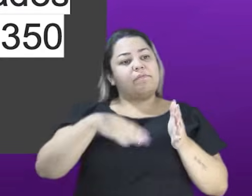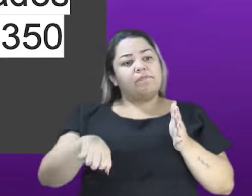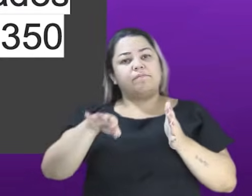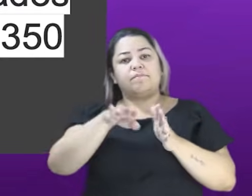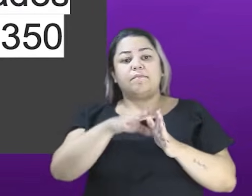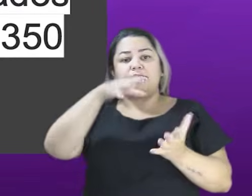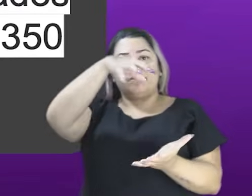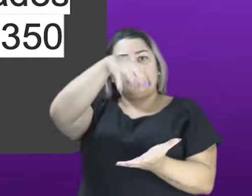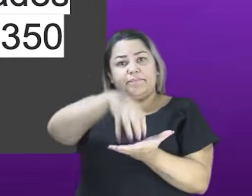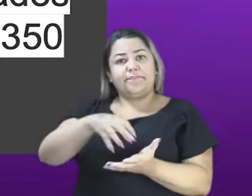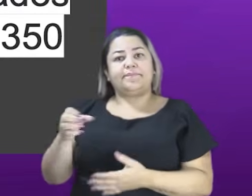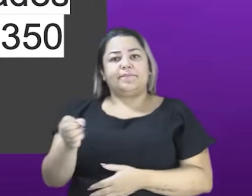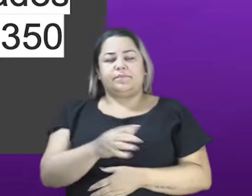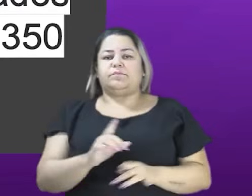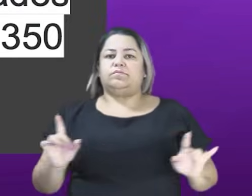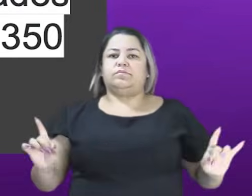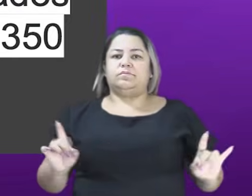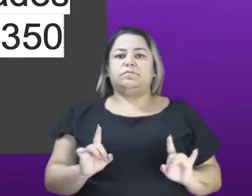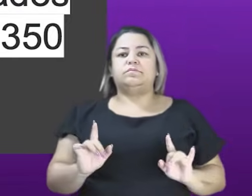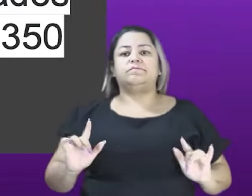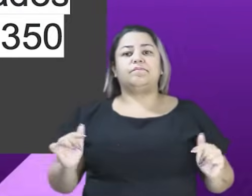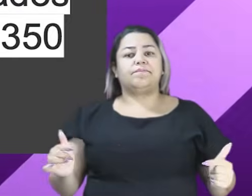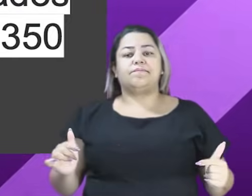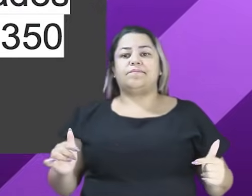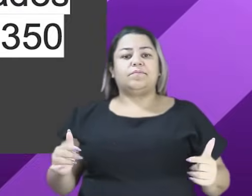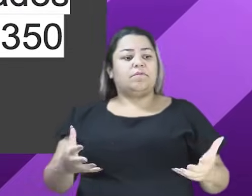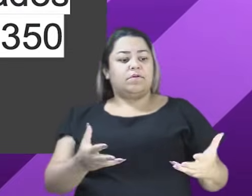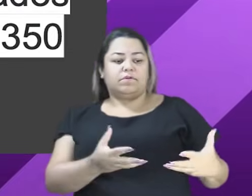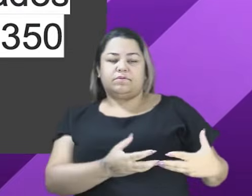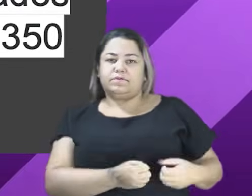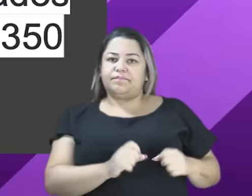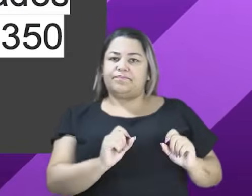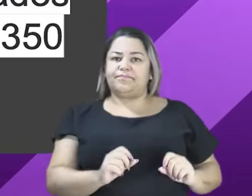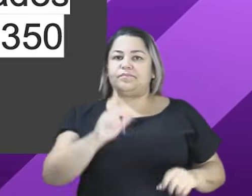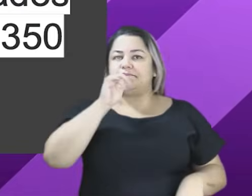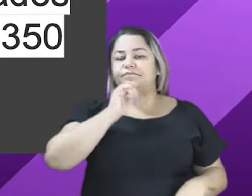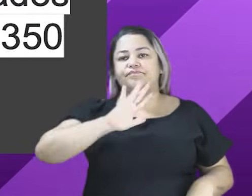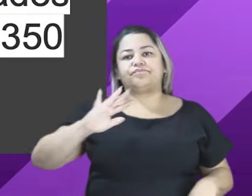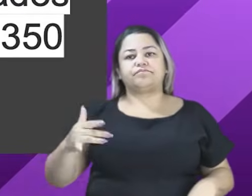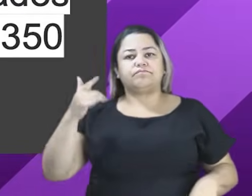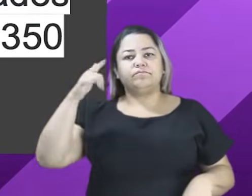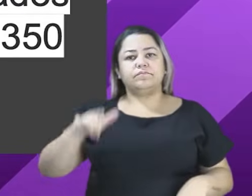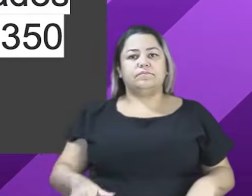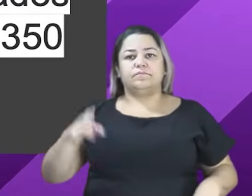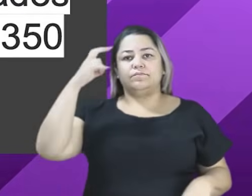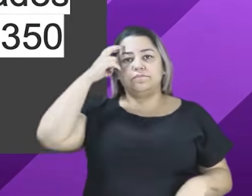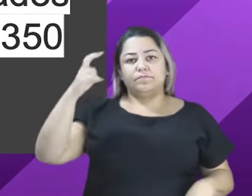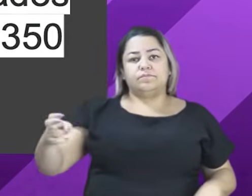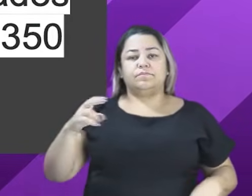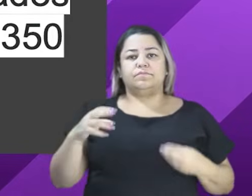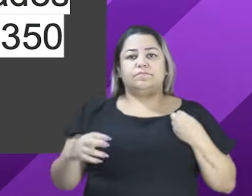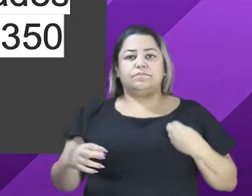novo território também não é o lugar de acolhimento, né? Esse mar que outrora fazia parte culturalmente da